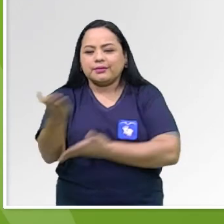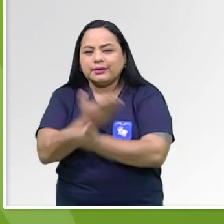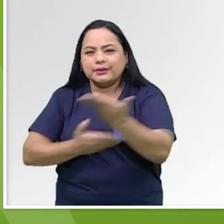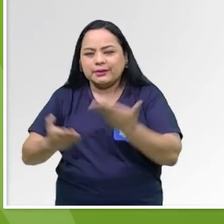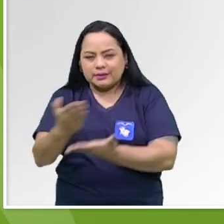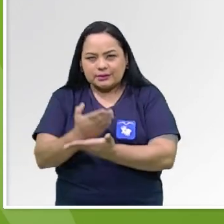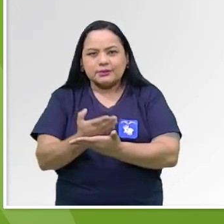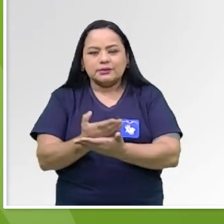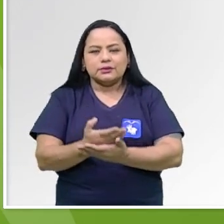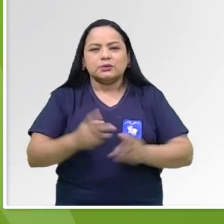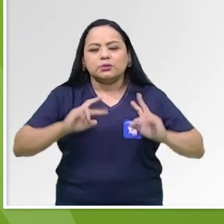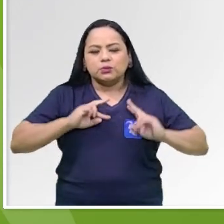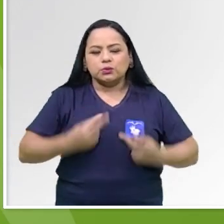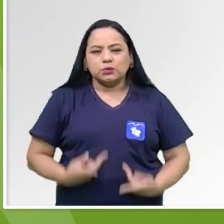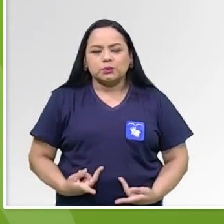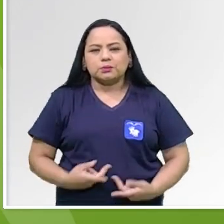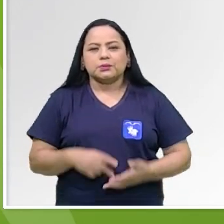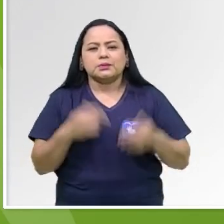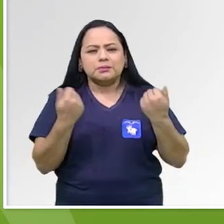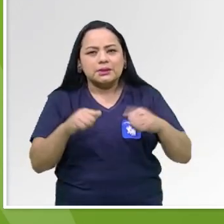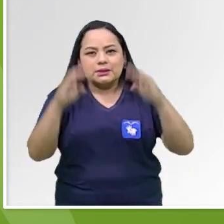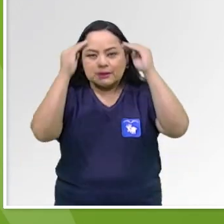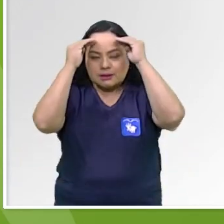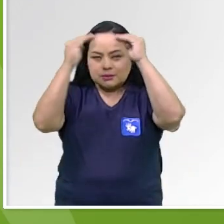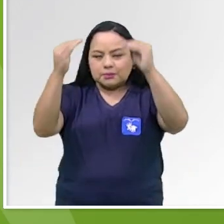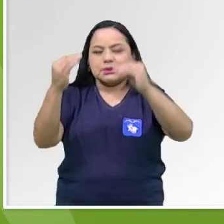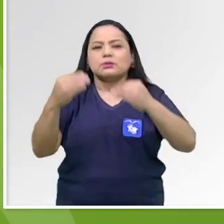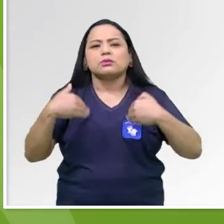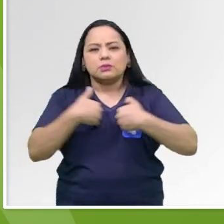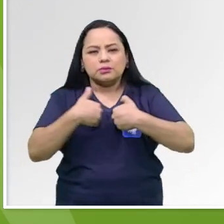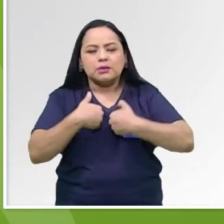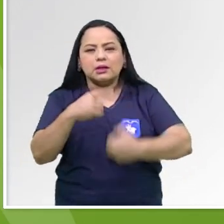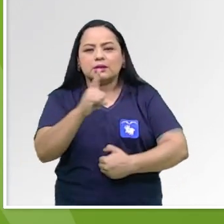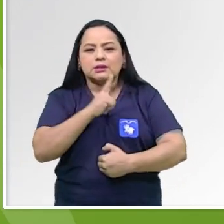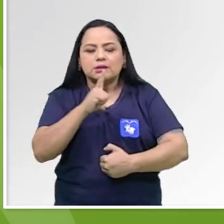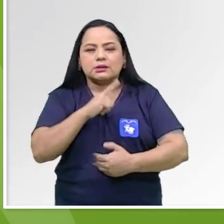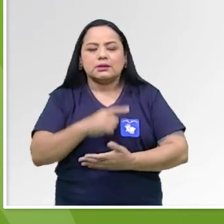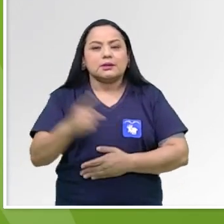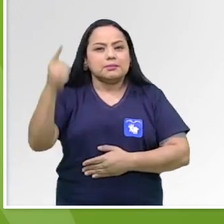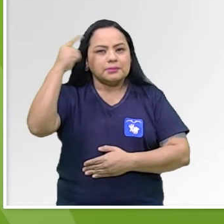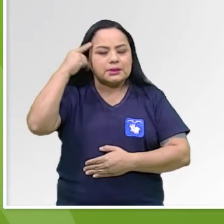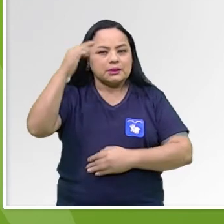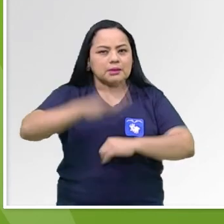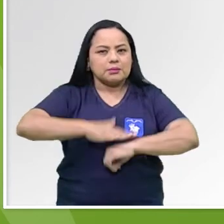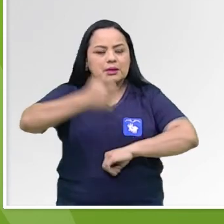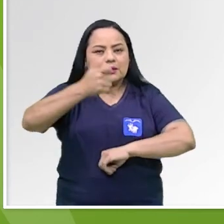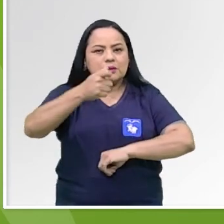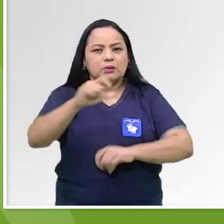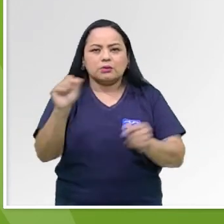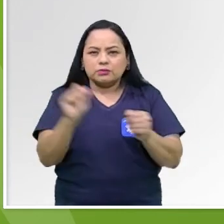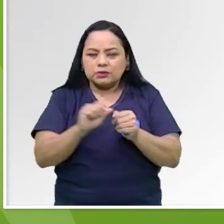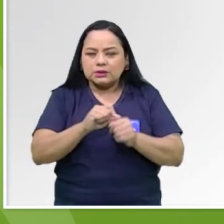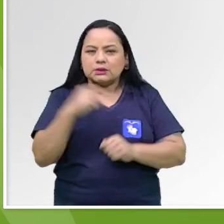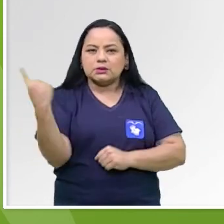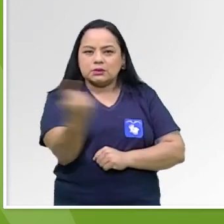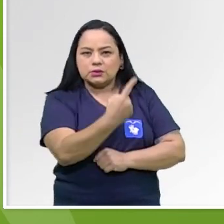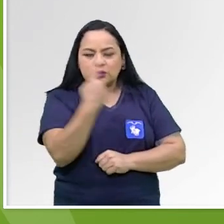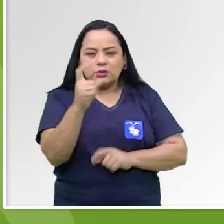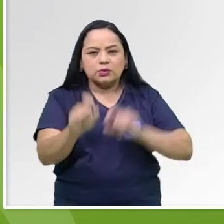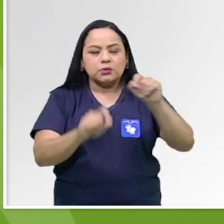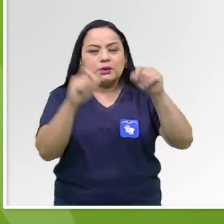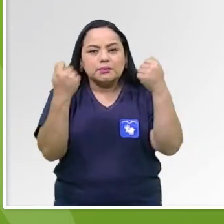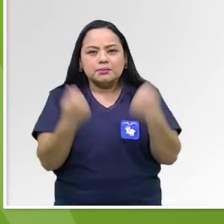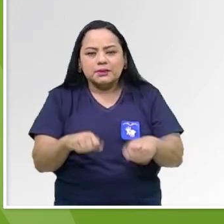ser humano, tá? Então, a gente deve ter um respeito com os animais. Devemos pensar melhor nas nossas atitudes e o que